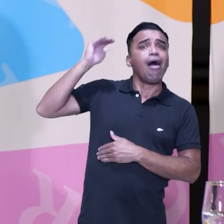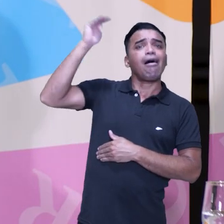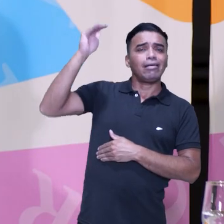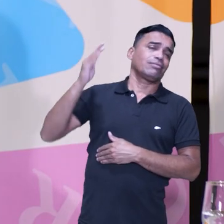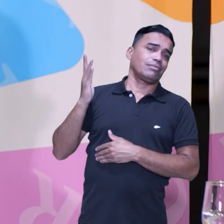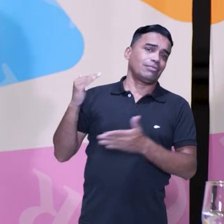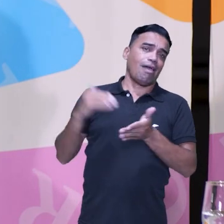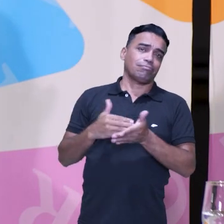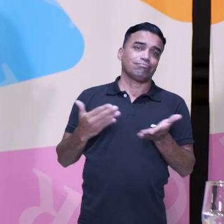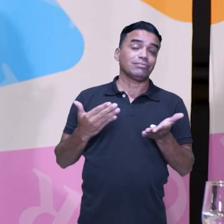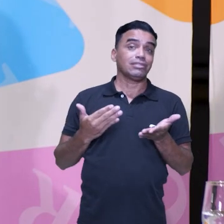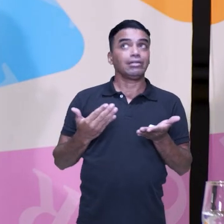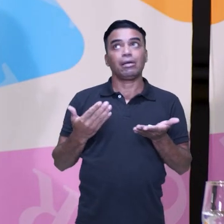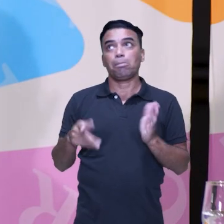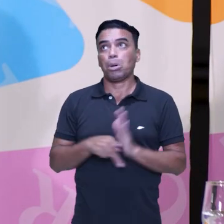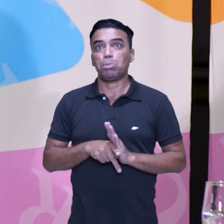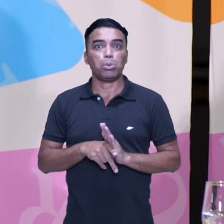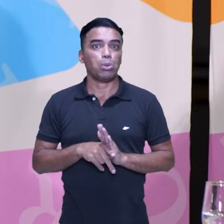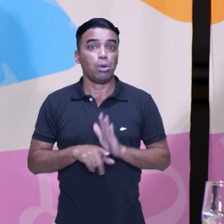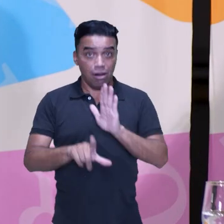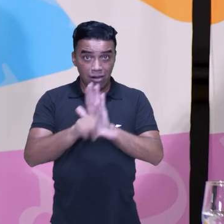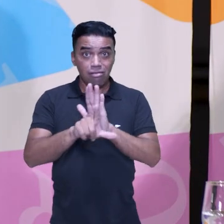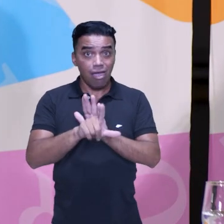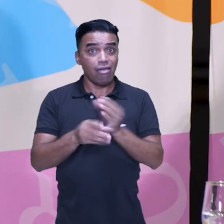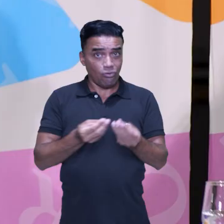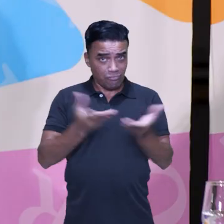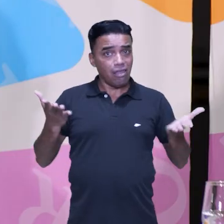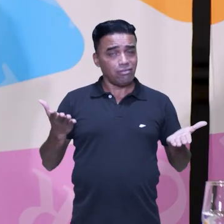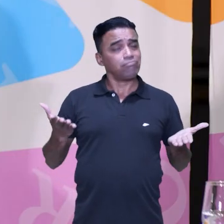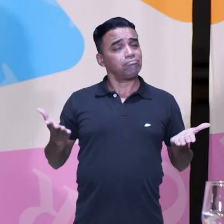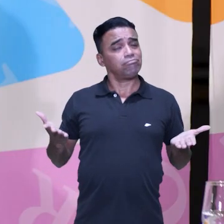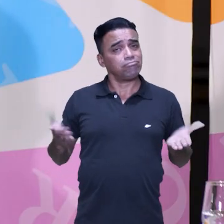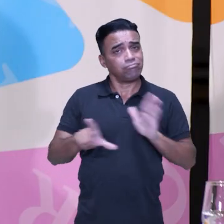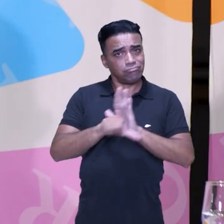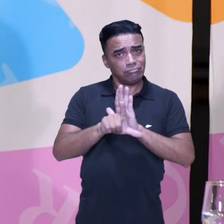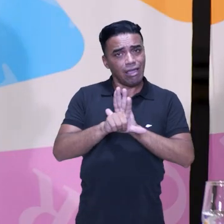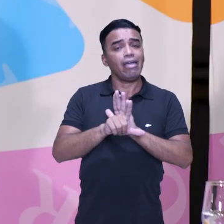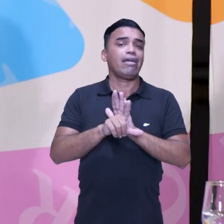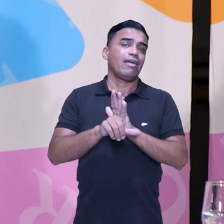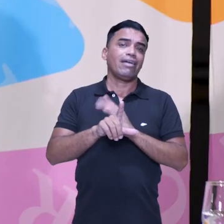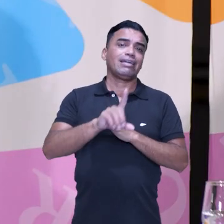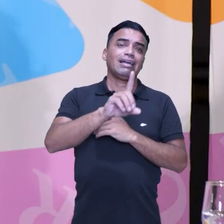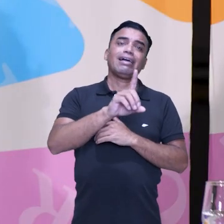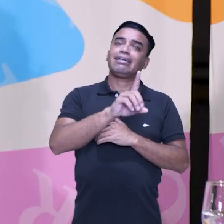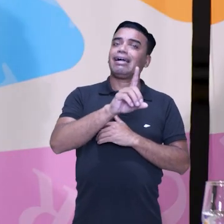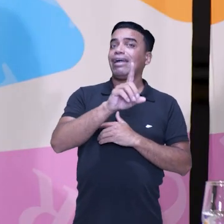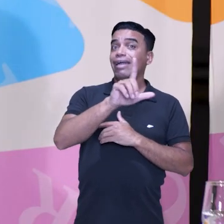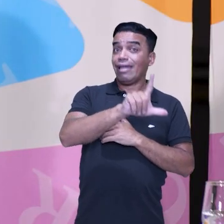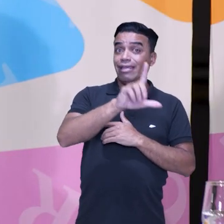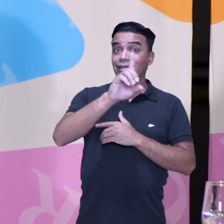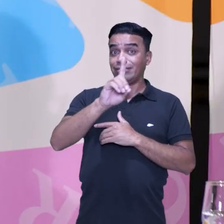Então, seja por meio de, até mesmo, a lei, ela dá isso para a gente, seja a Lei de Diretrizes e Bases da Educação,